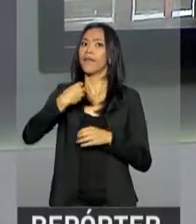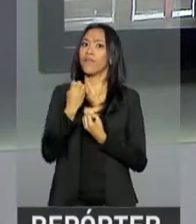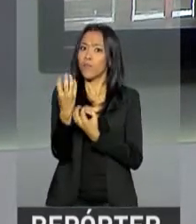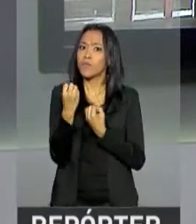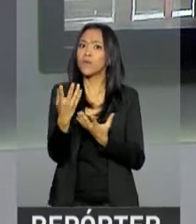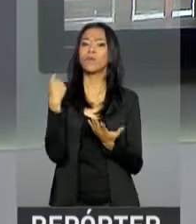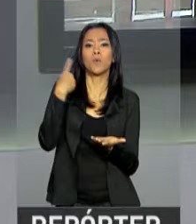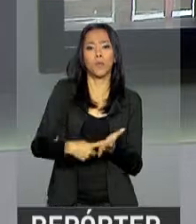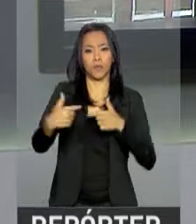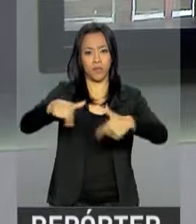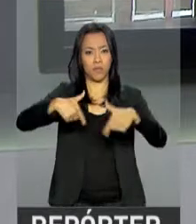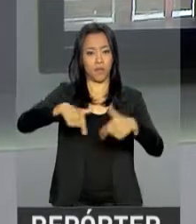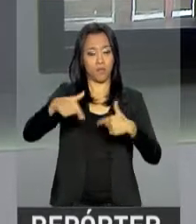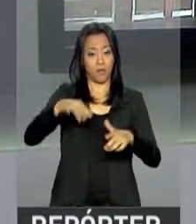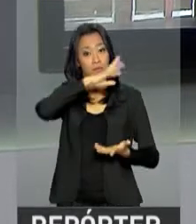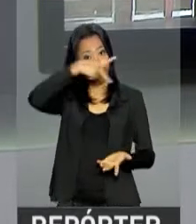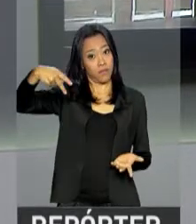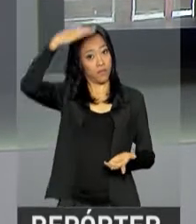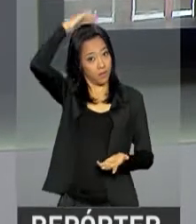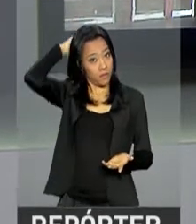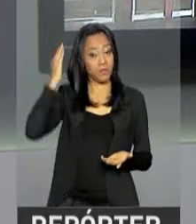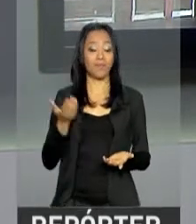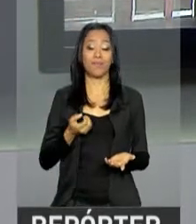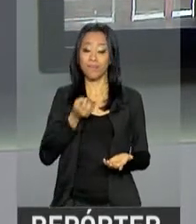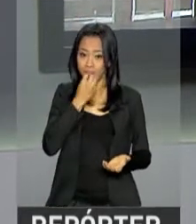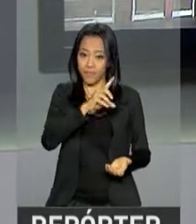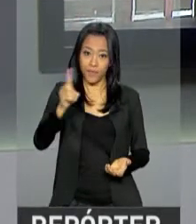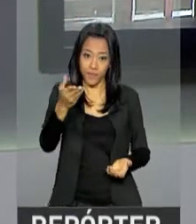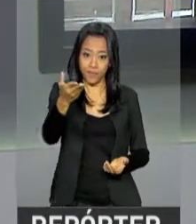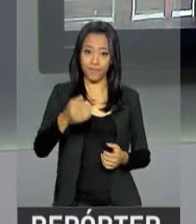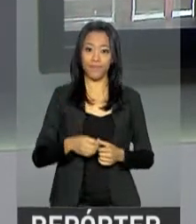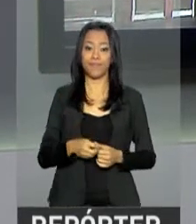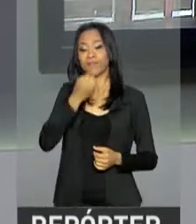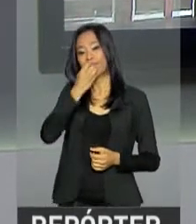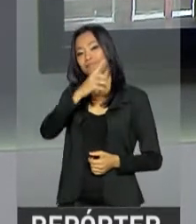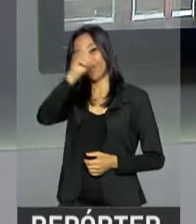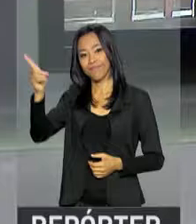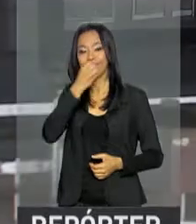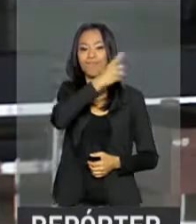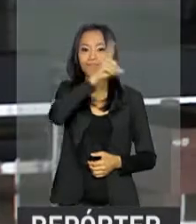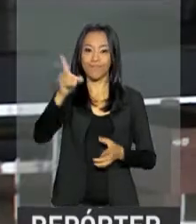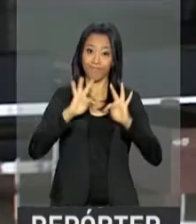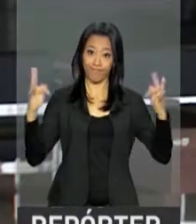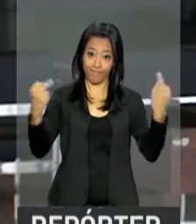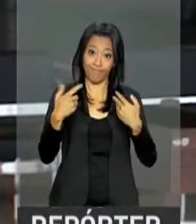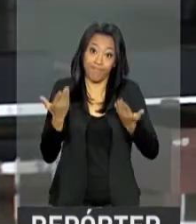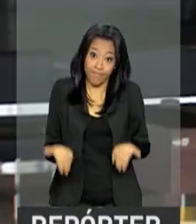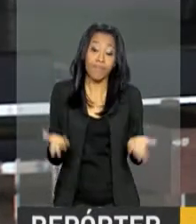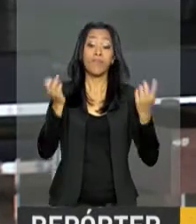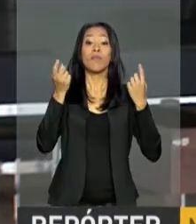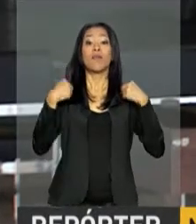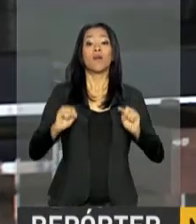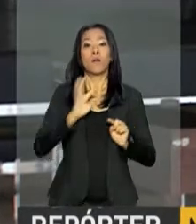presidente michel temer para o dia de hoje olá nem muito bom dia pra você podia carnabonde a todos pois é caro o presidente michel